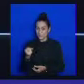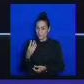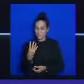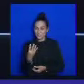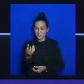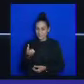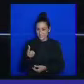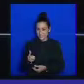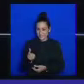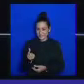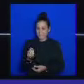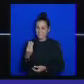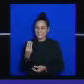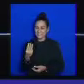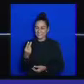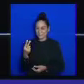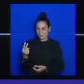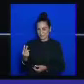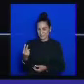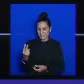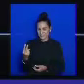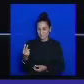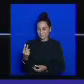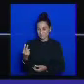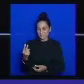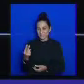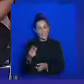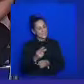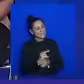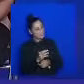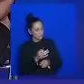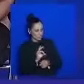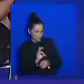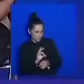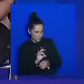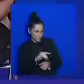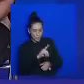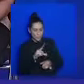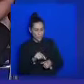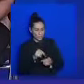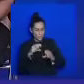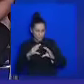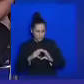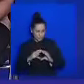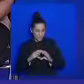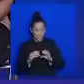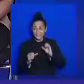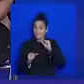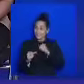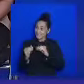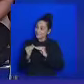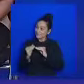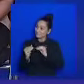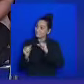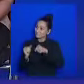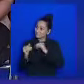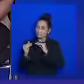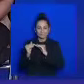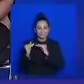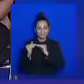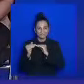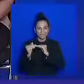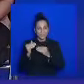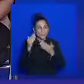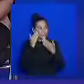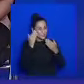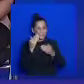38, 46 e 32. As auditoras confirmam as bolas sorteadas? Sim, confirmo. Sim,